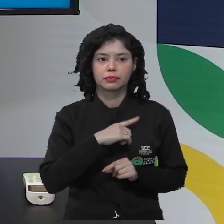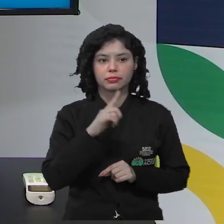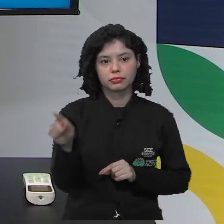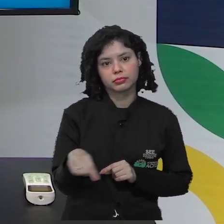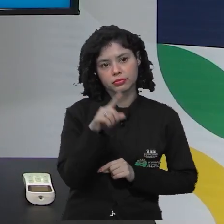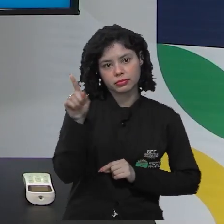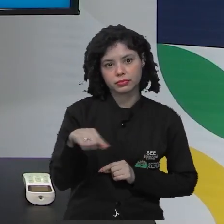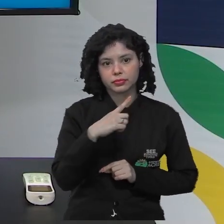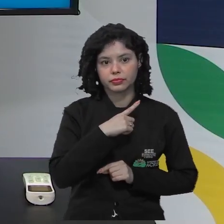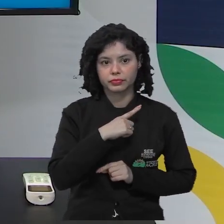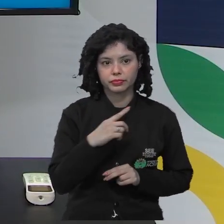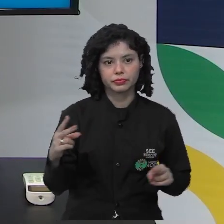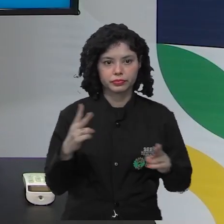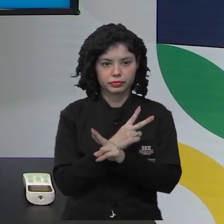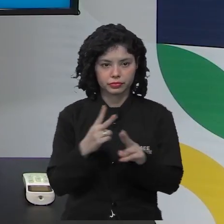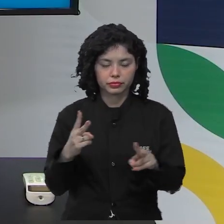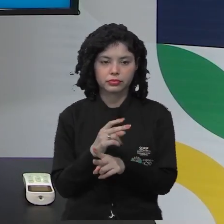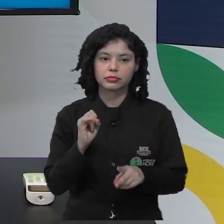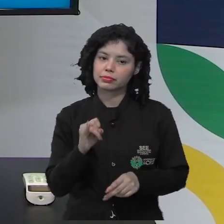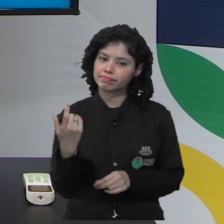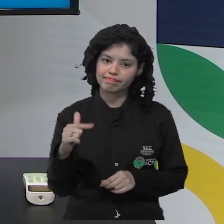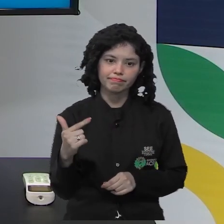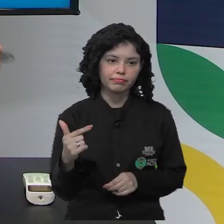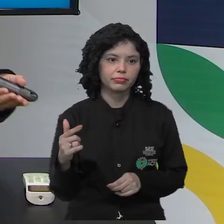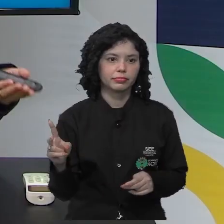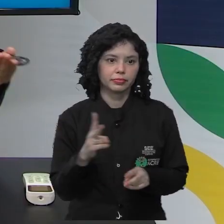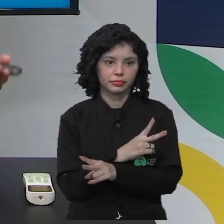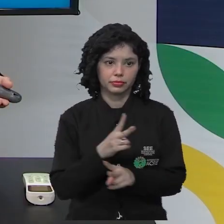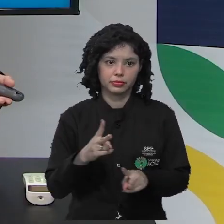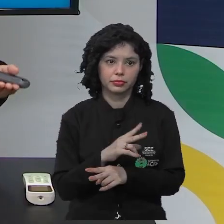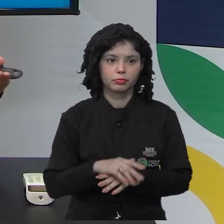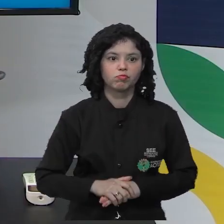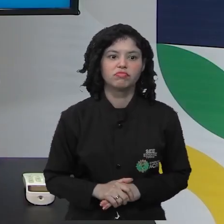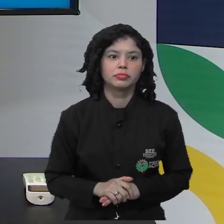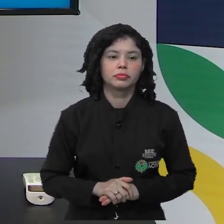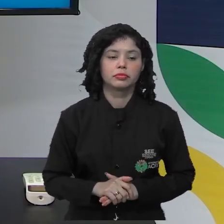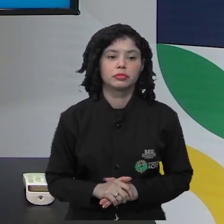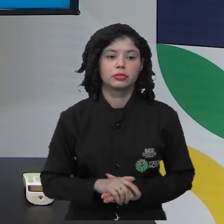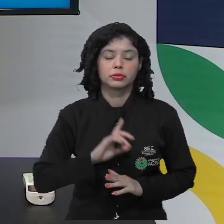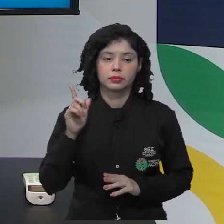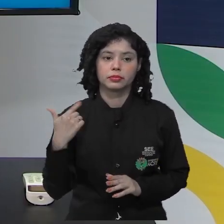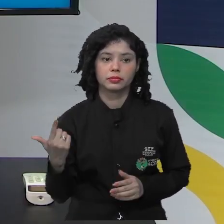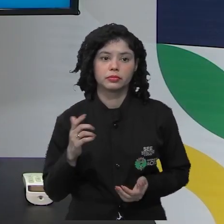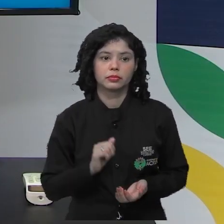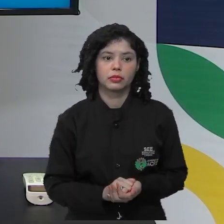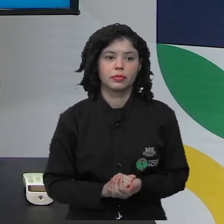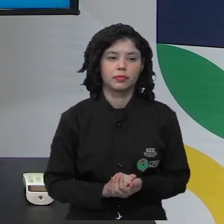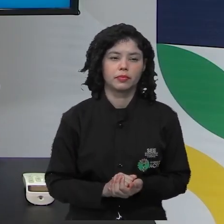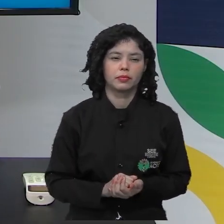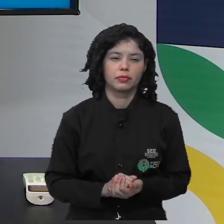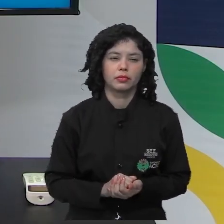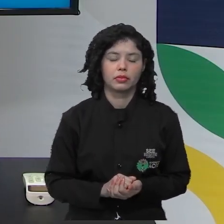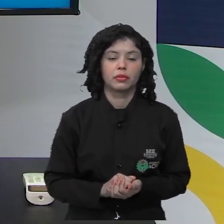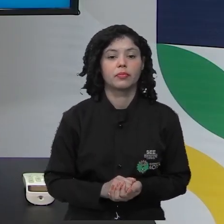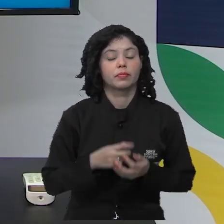vento. Então, se tem vento, tem energia. Se não tem vento, não tem energia. Outro problema relacionado a esse tipo de energia é que por causa